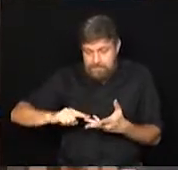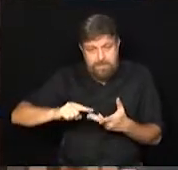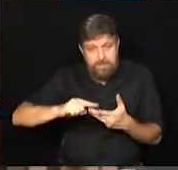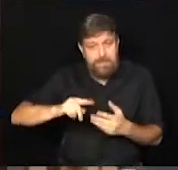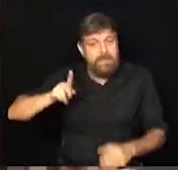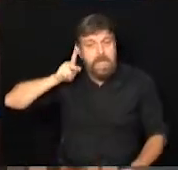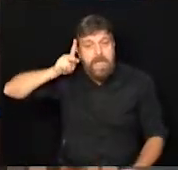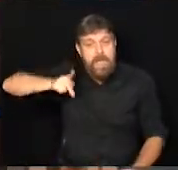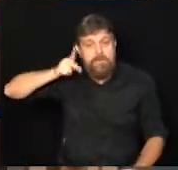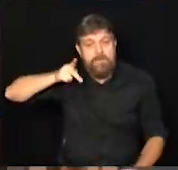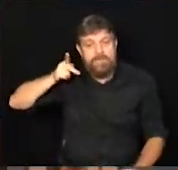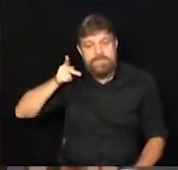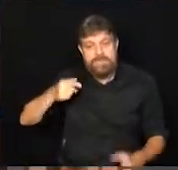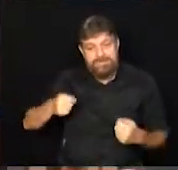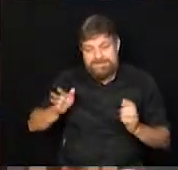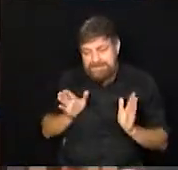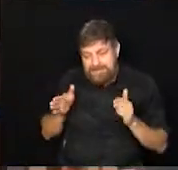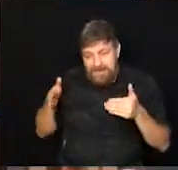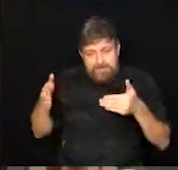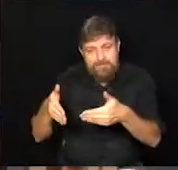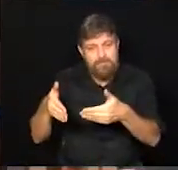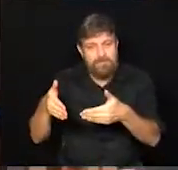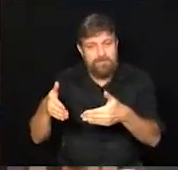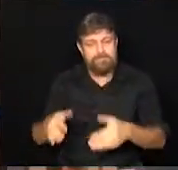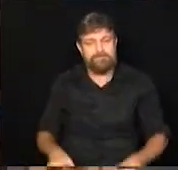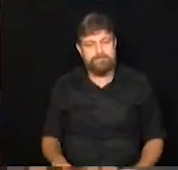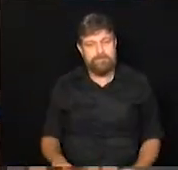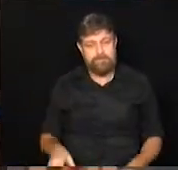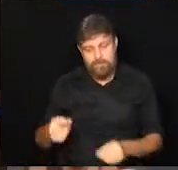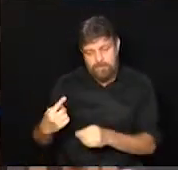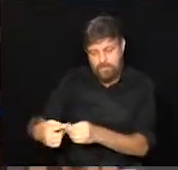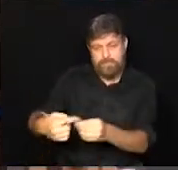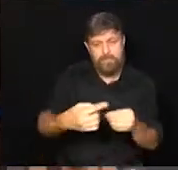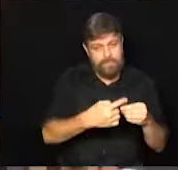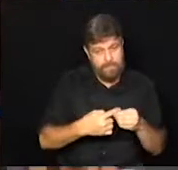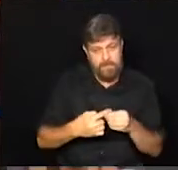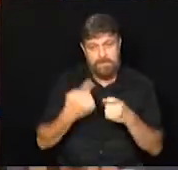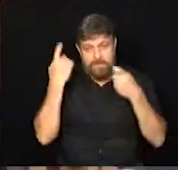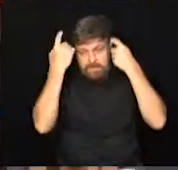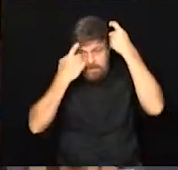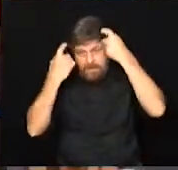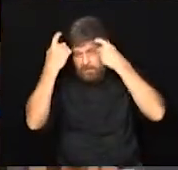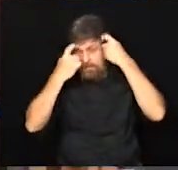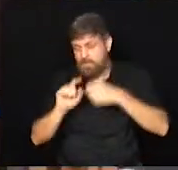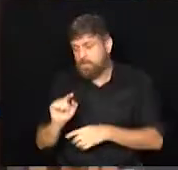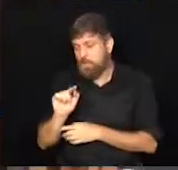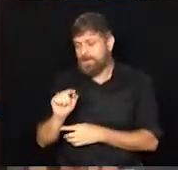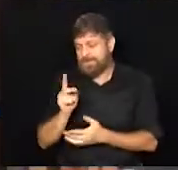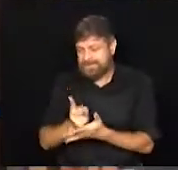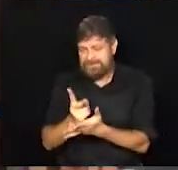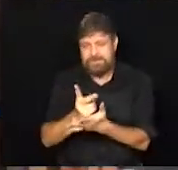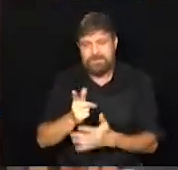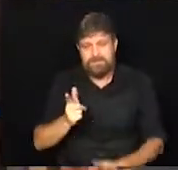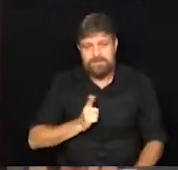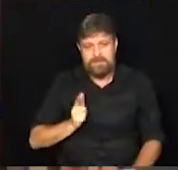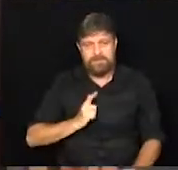políticas está muito, muito presente nos municípios. Então, a nossa preocupação sempre é essa, né? De pautar